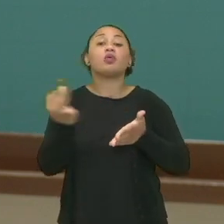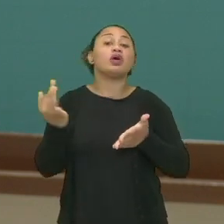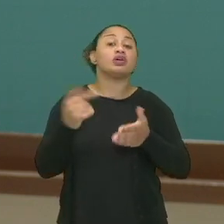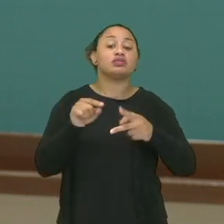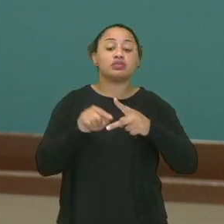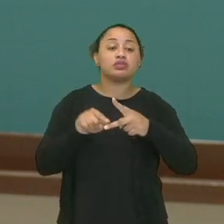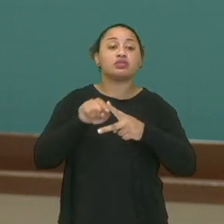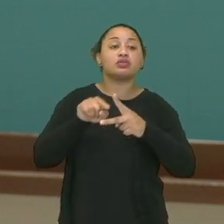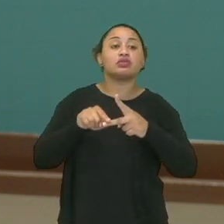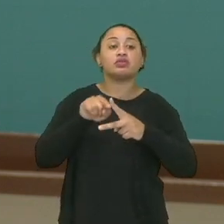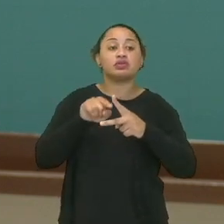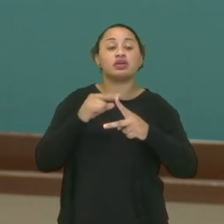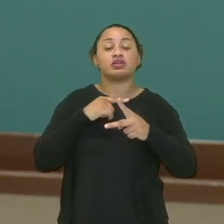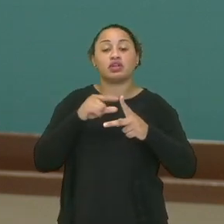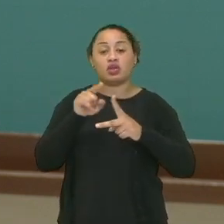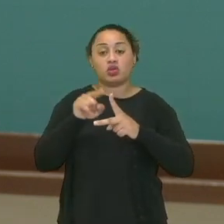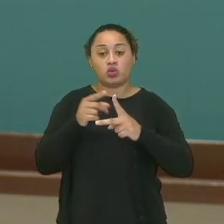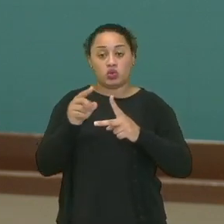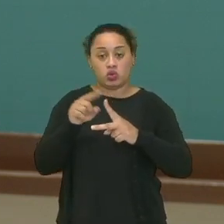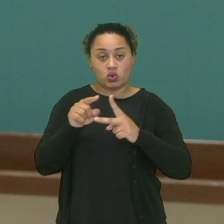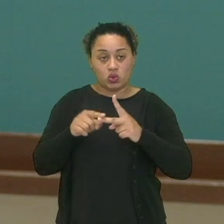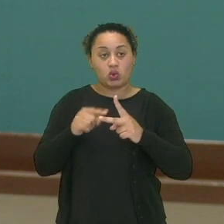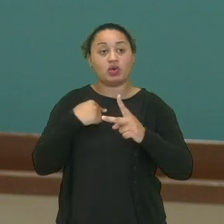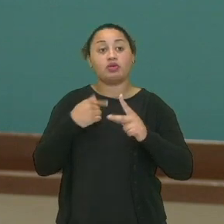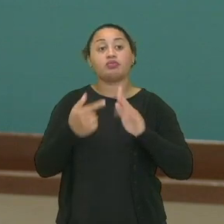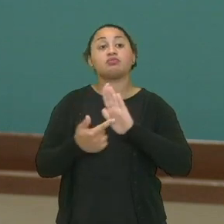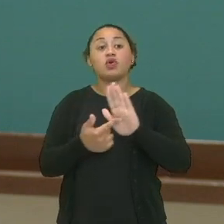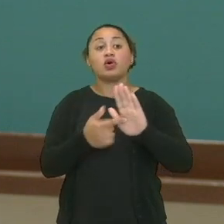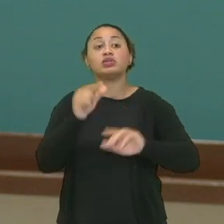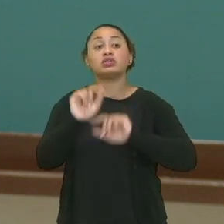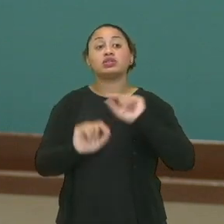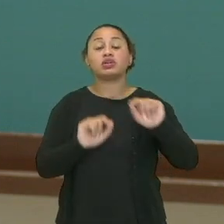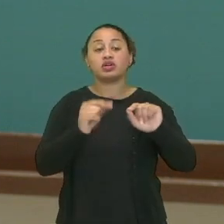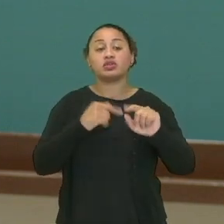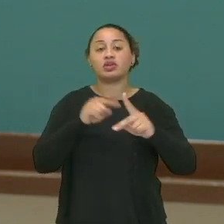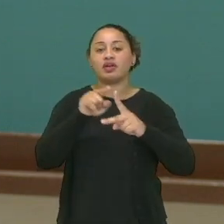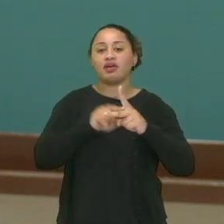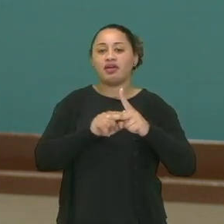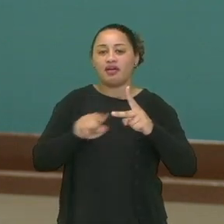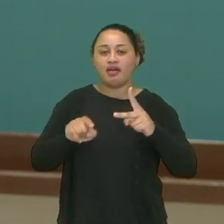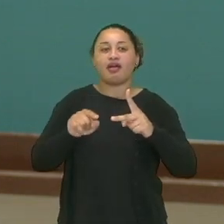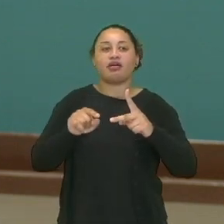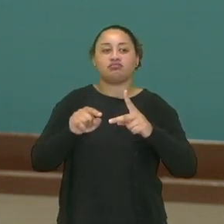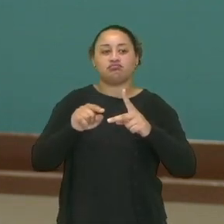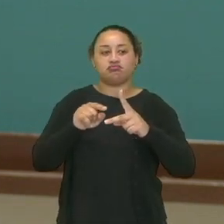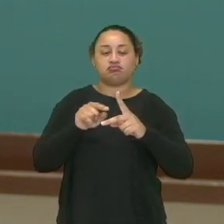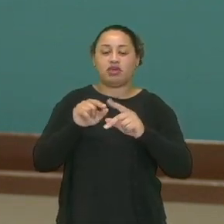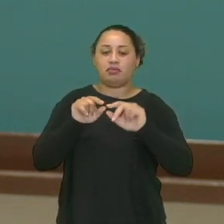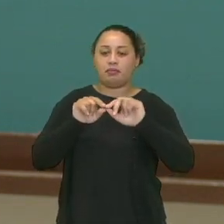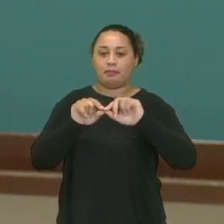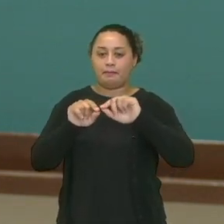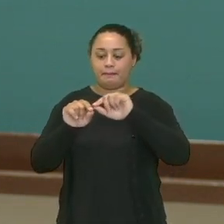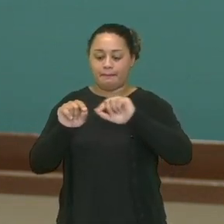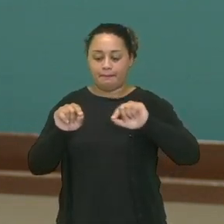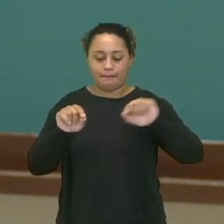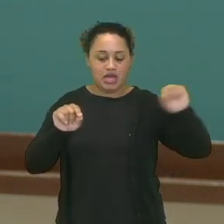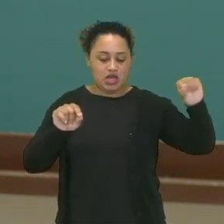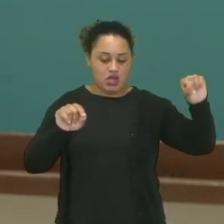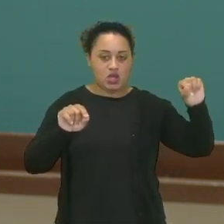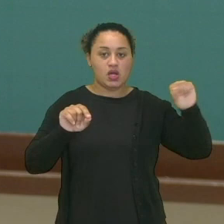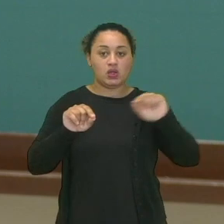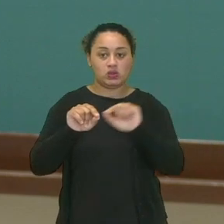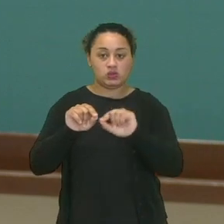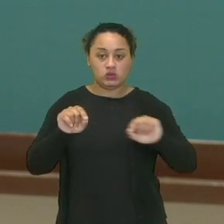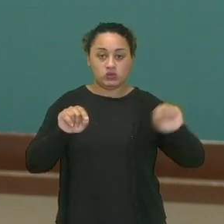Então, aqui nós temos dois transferidores que eles estão indicados ali com duas angulações, uma um pouquinho maior, né? Olha só,